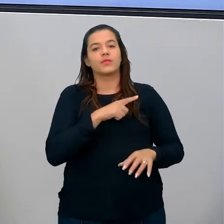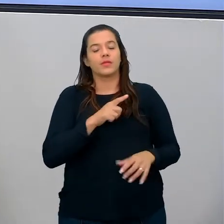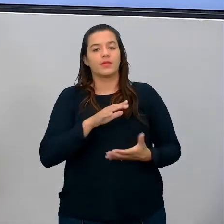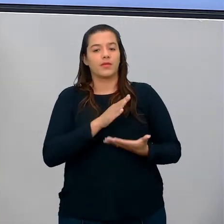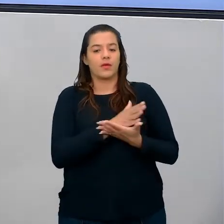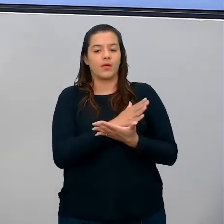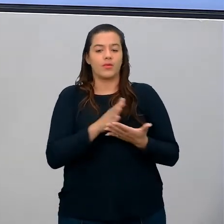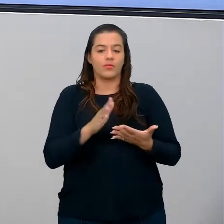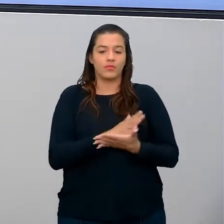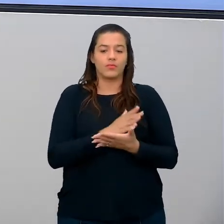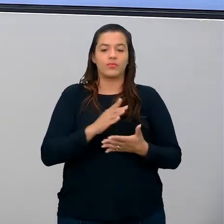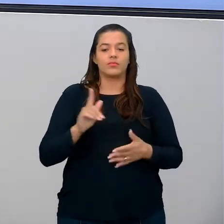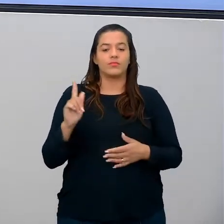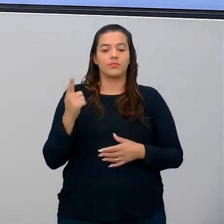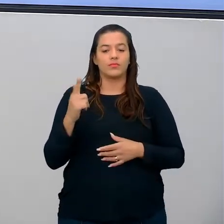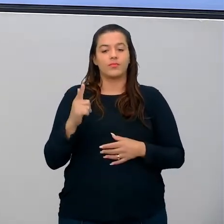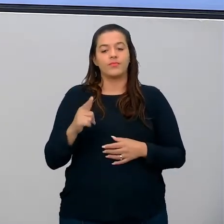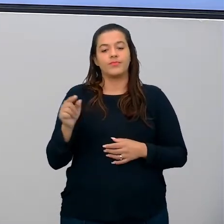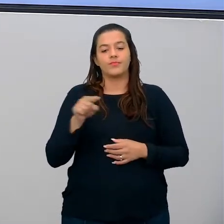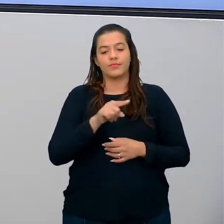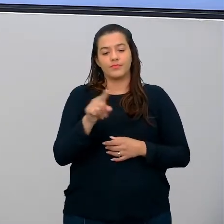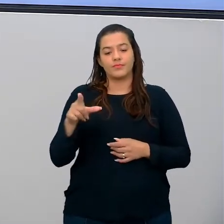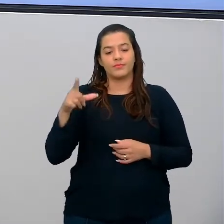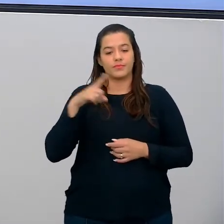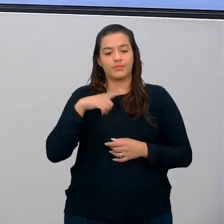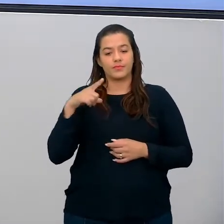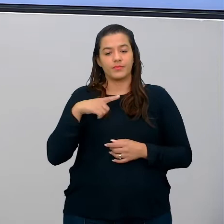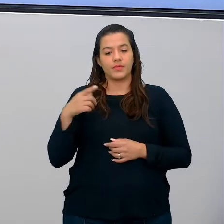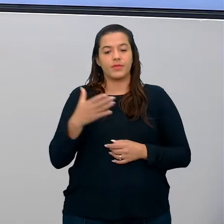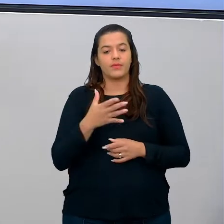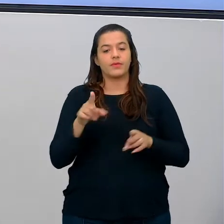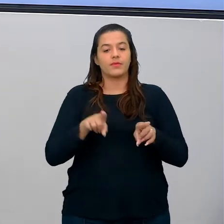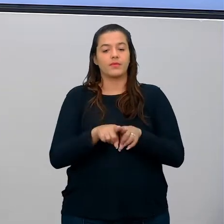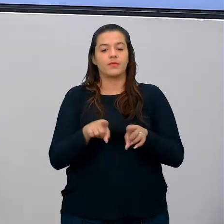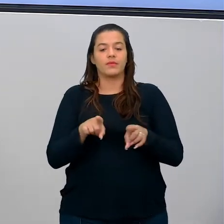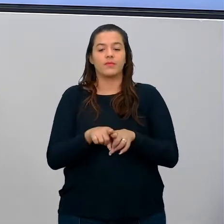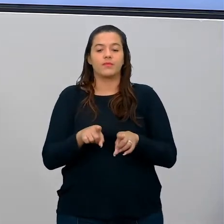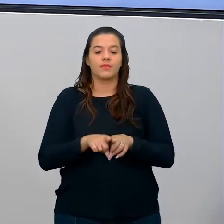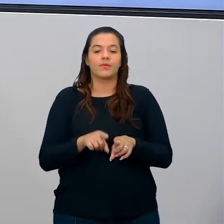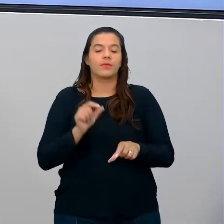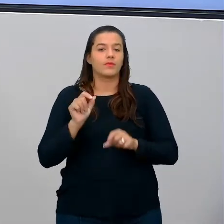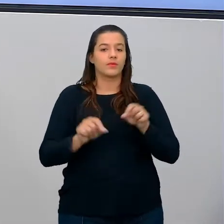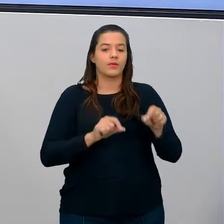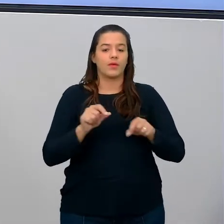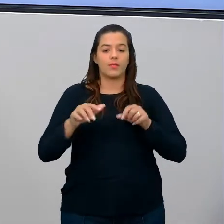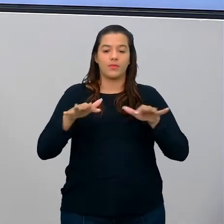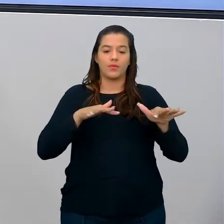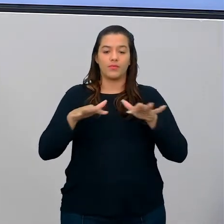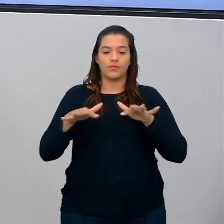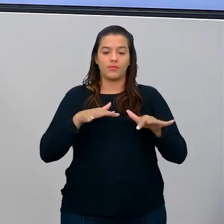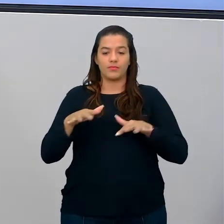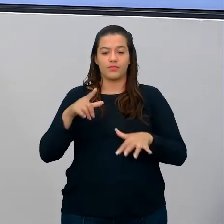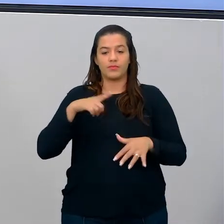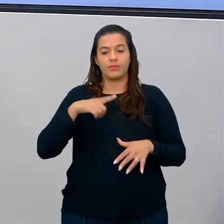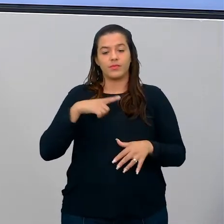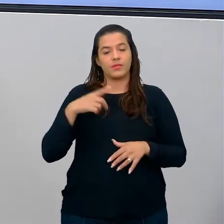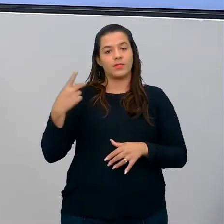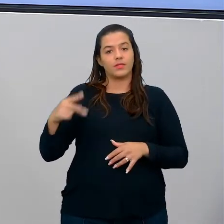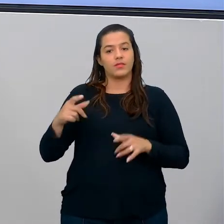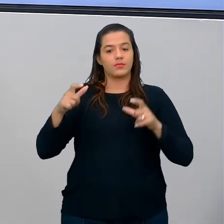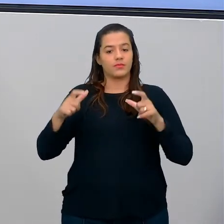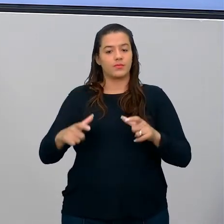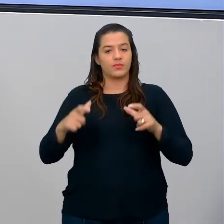geográficas, falando agora, a gente vai ter também a movimentação, né, desse